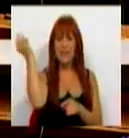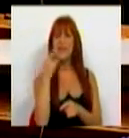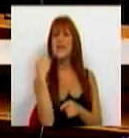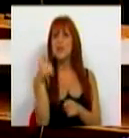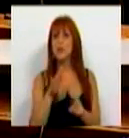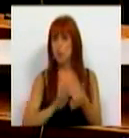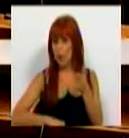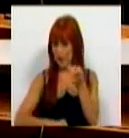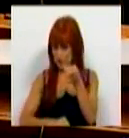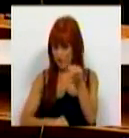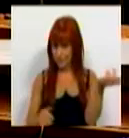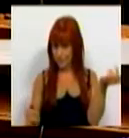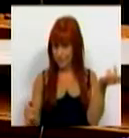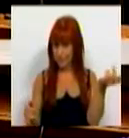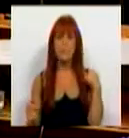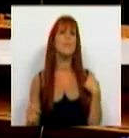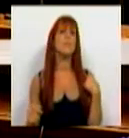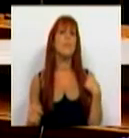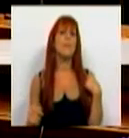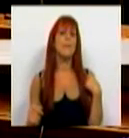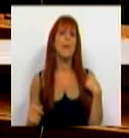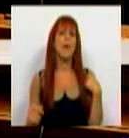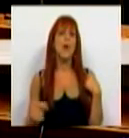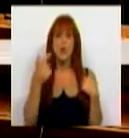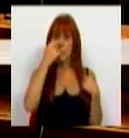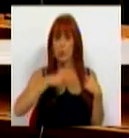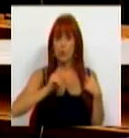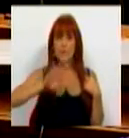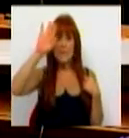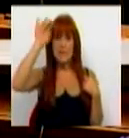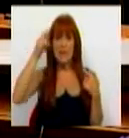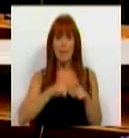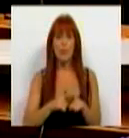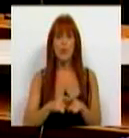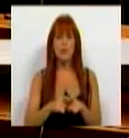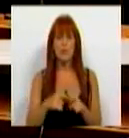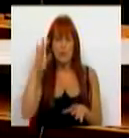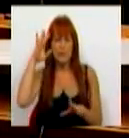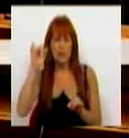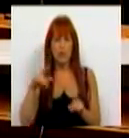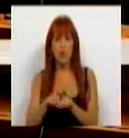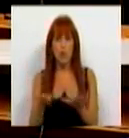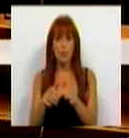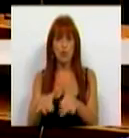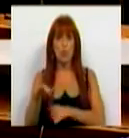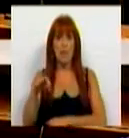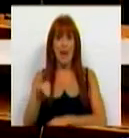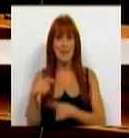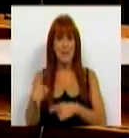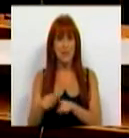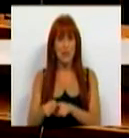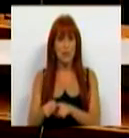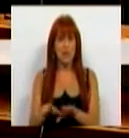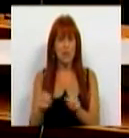dizer-vos, caros colegas, que os portugueses sabem que o único extremismo que o grupo parlamentar do Partido Socialista